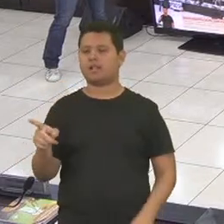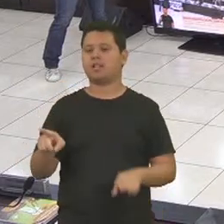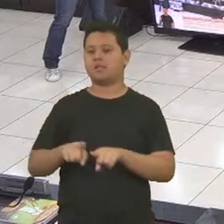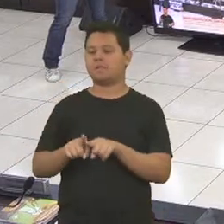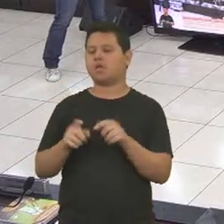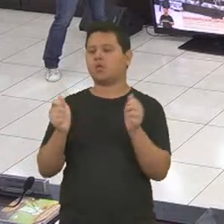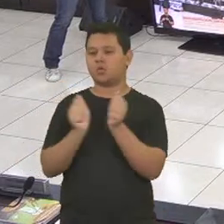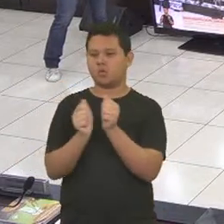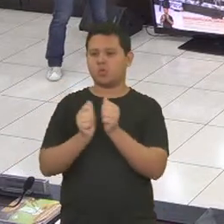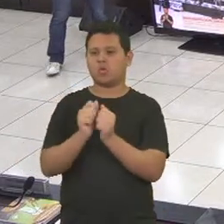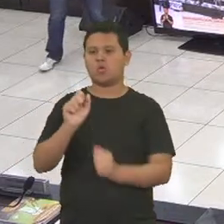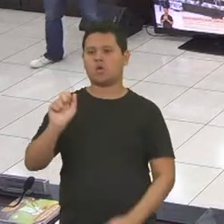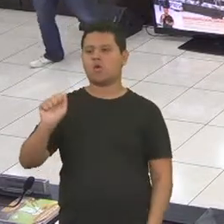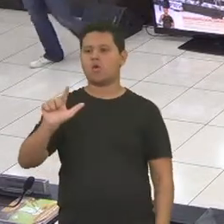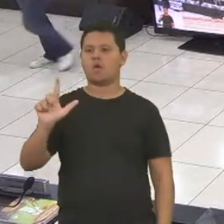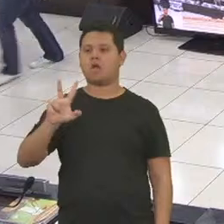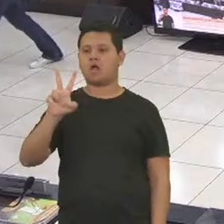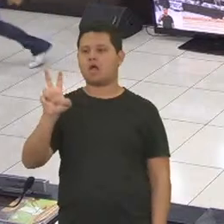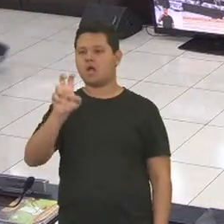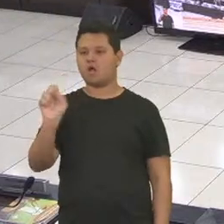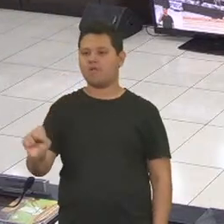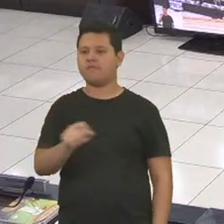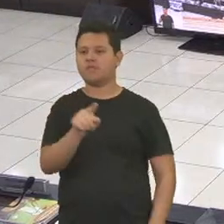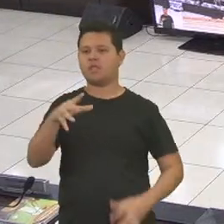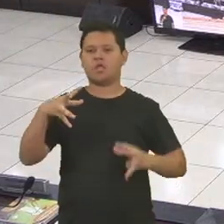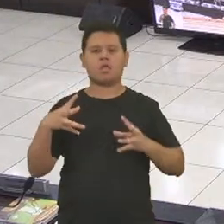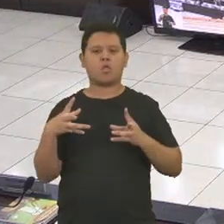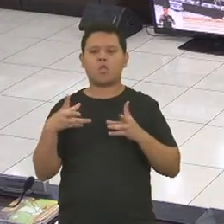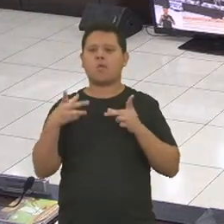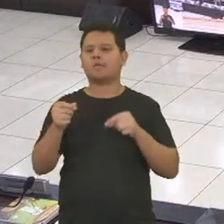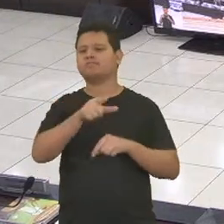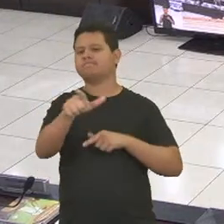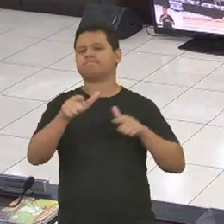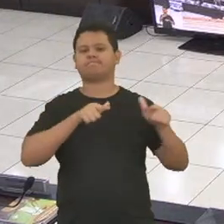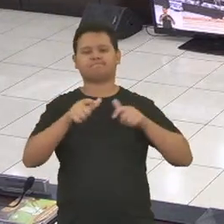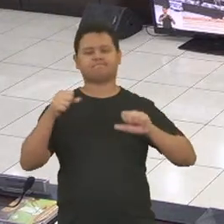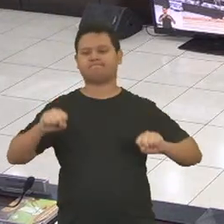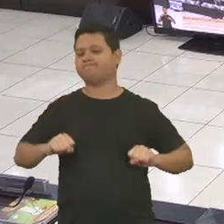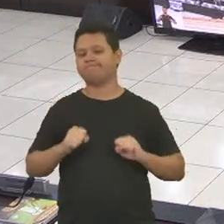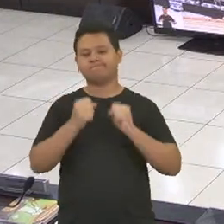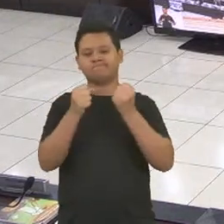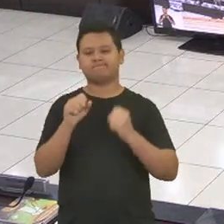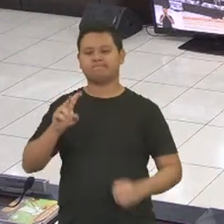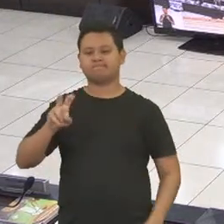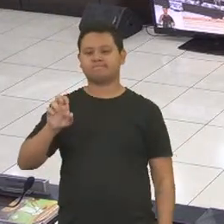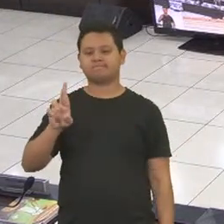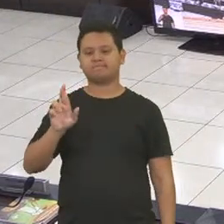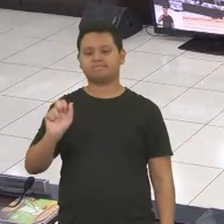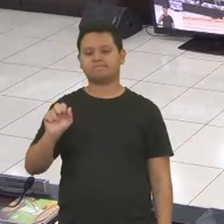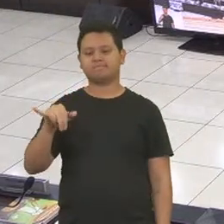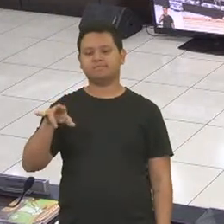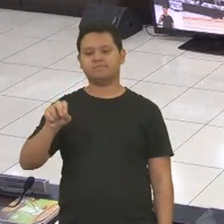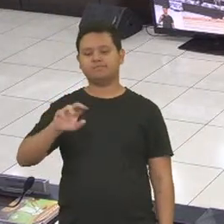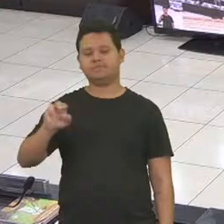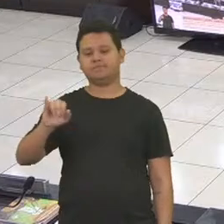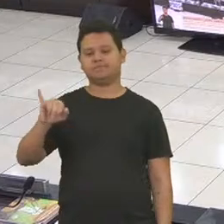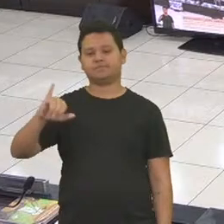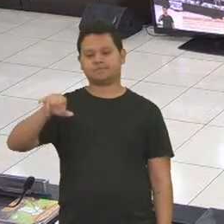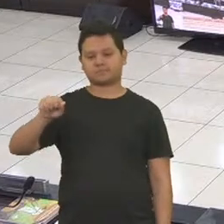Alves, cumprimentar os guerreiros lá do Veraneijá, o Veraneirajá, né, que a gente também